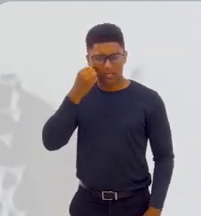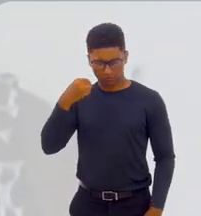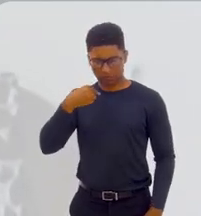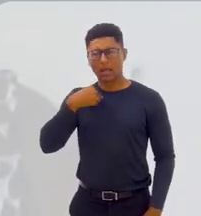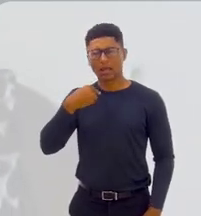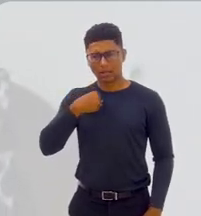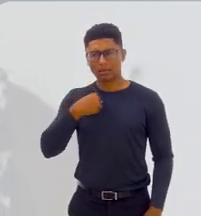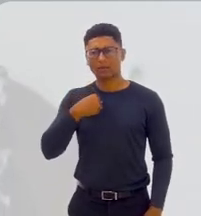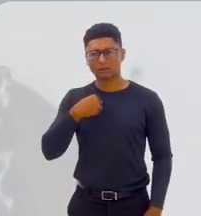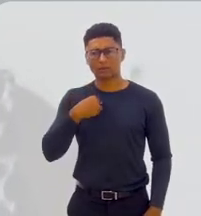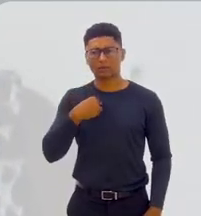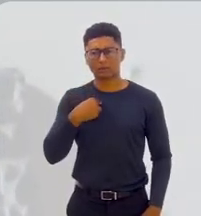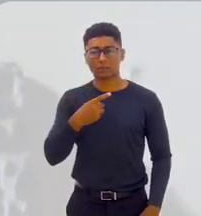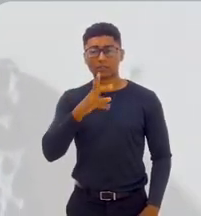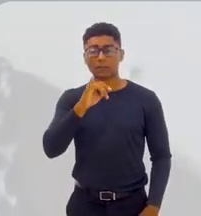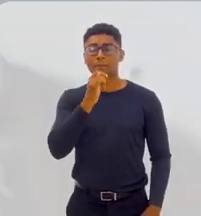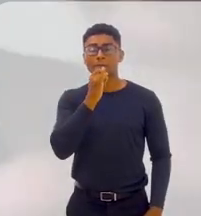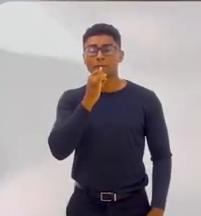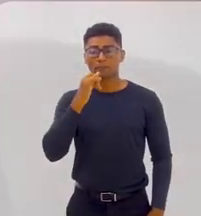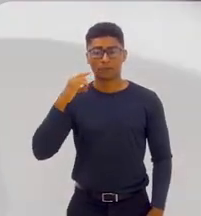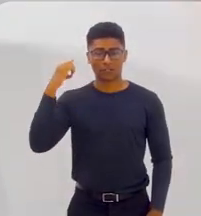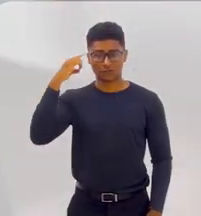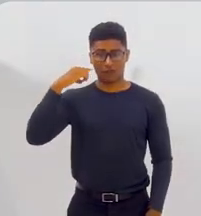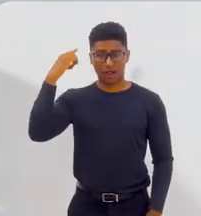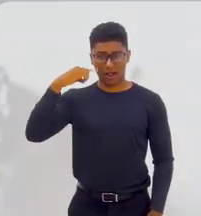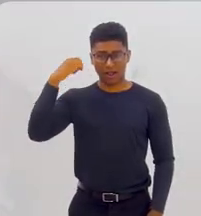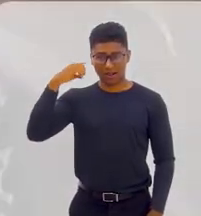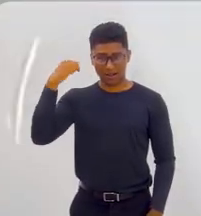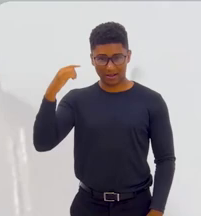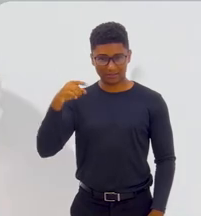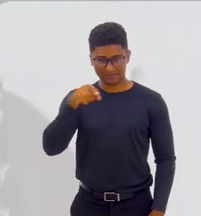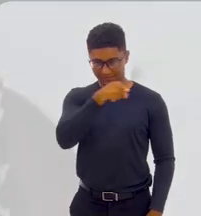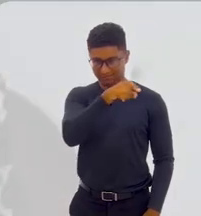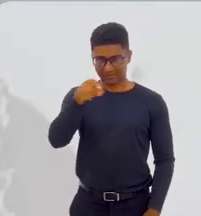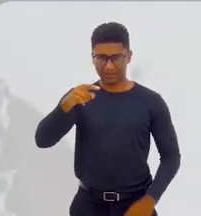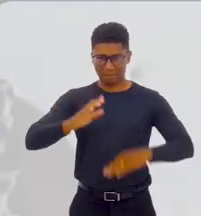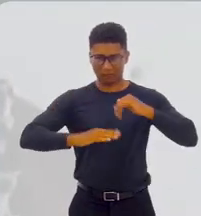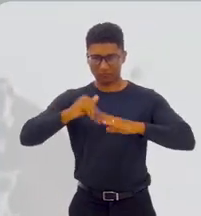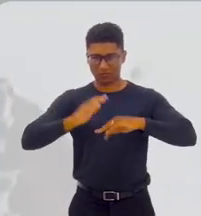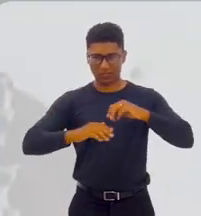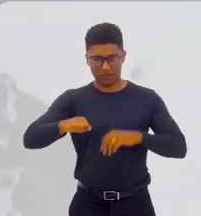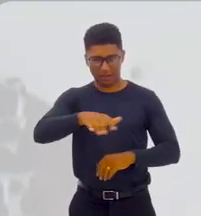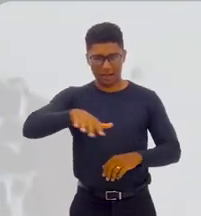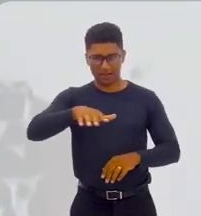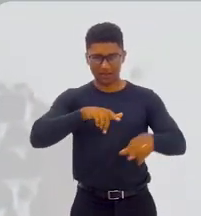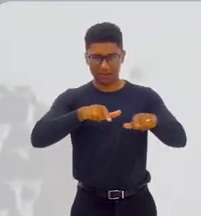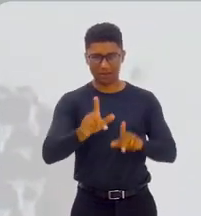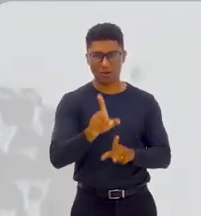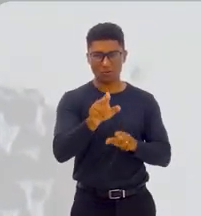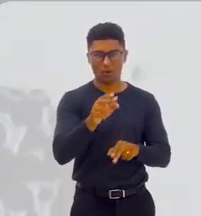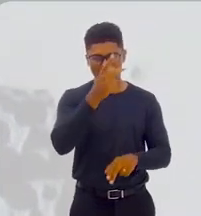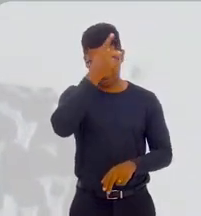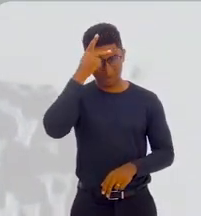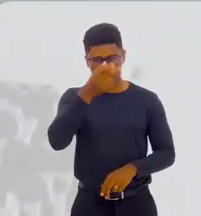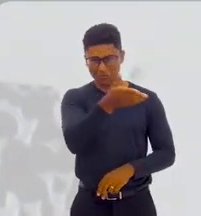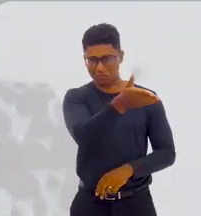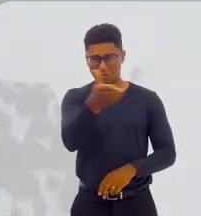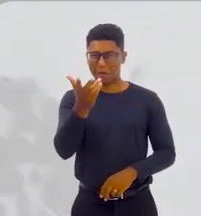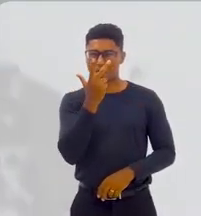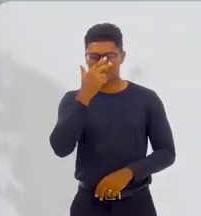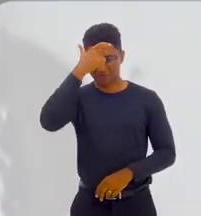sou a pessoa que eu fujo a curva, porque se você pegar os advogados que fazem adoção, não se parecem comigo, né? Ou seja, meu bem, sou exclusiva e